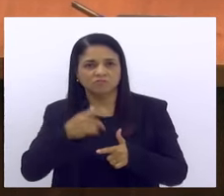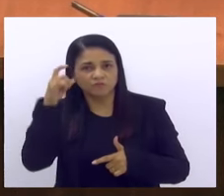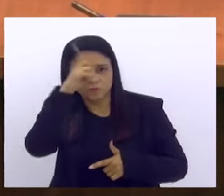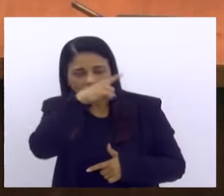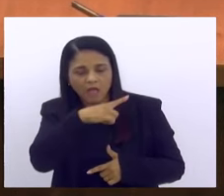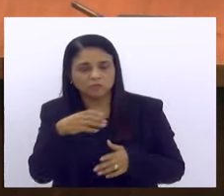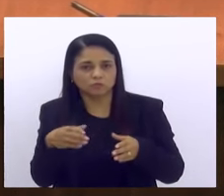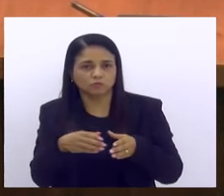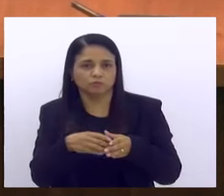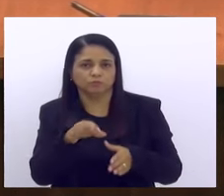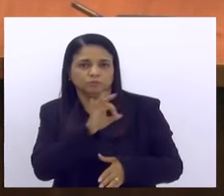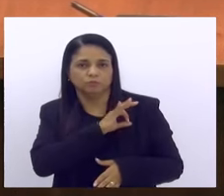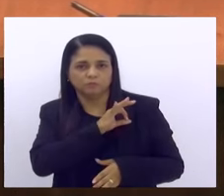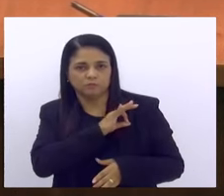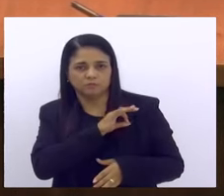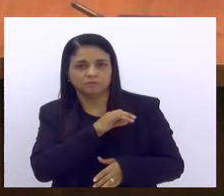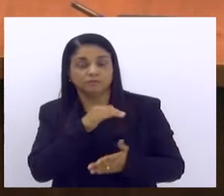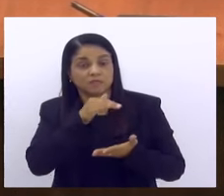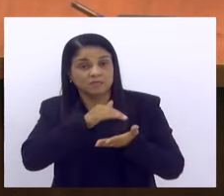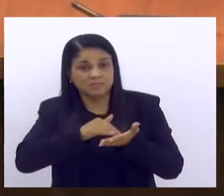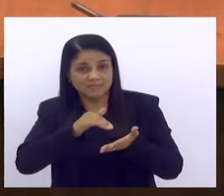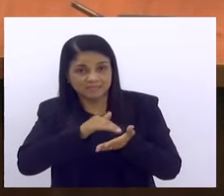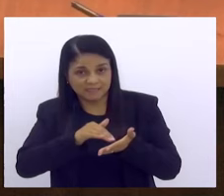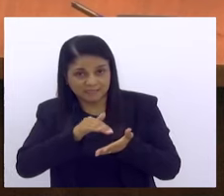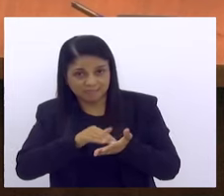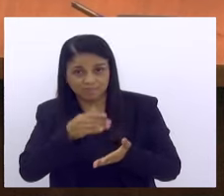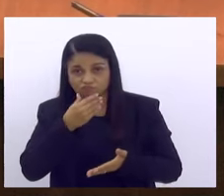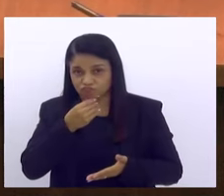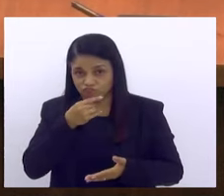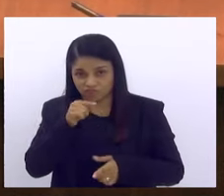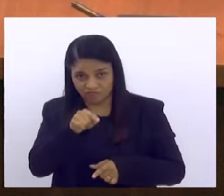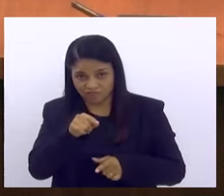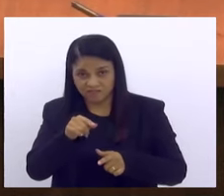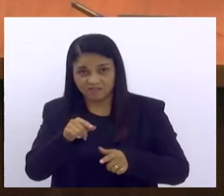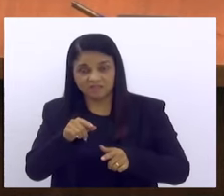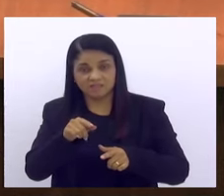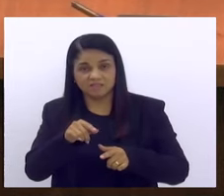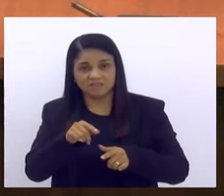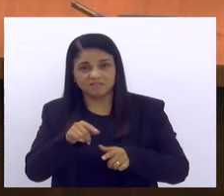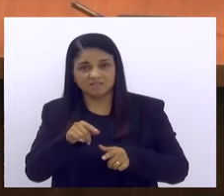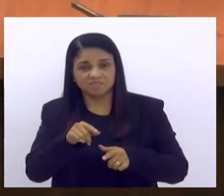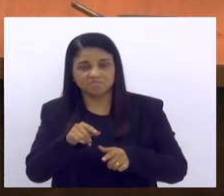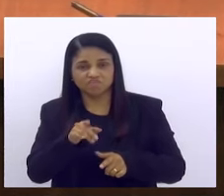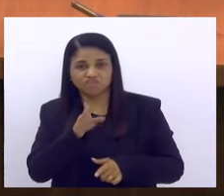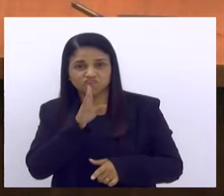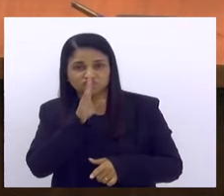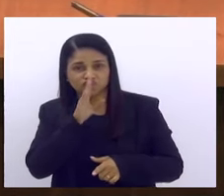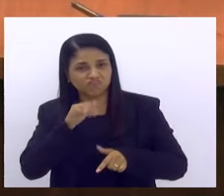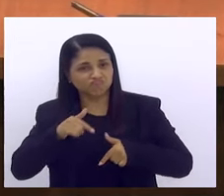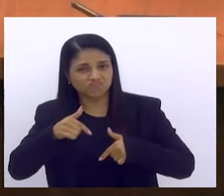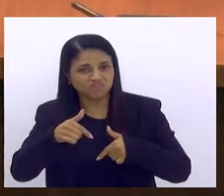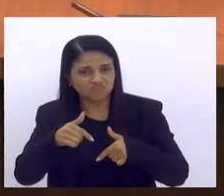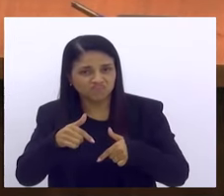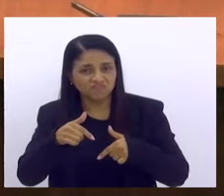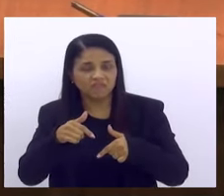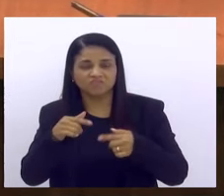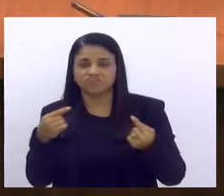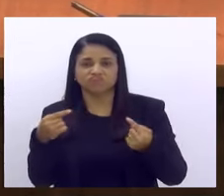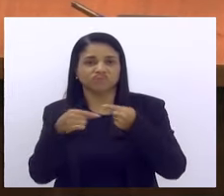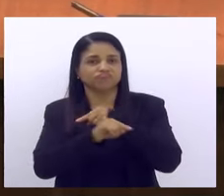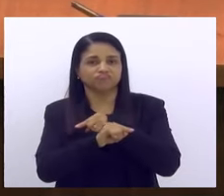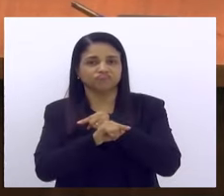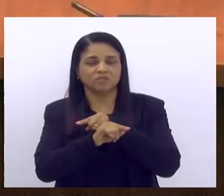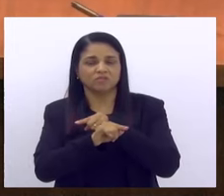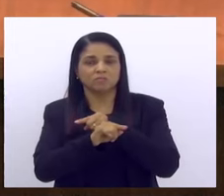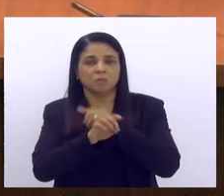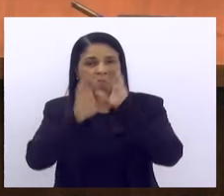E, senhor secretário, a forma assodada com que o senhor se manifestou não condiz com a postura de